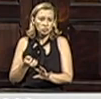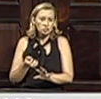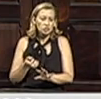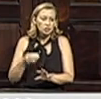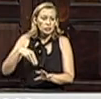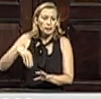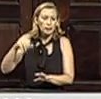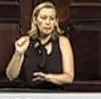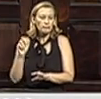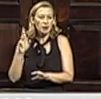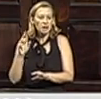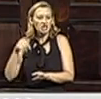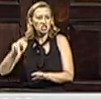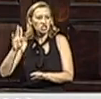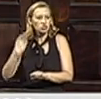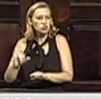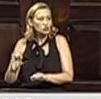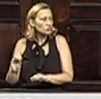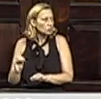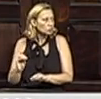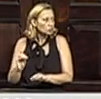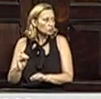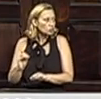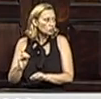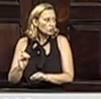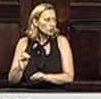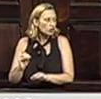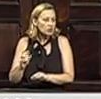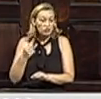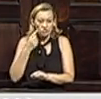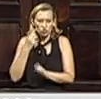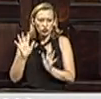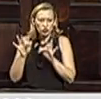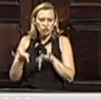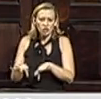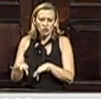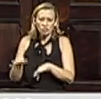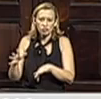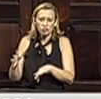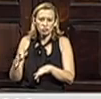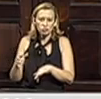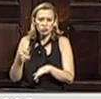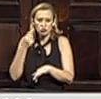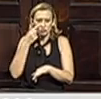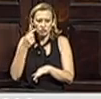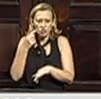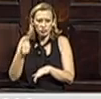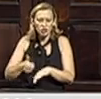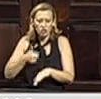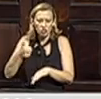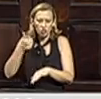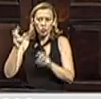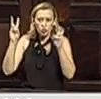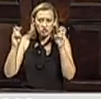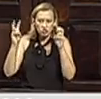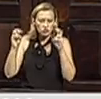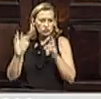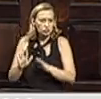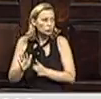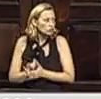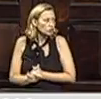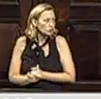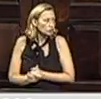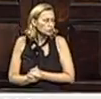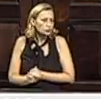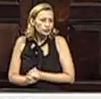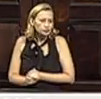aqui, ao final a gente vai ressalvar essa questão dos professores. Deputado Paulo